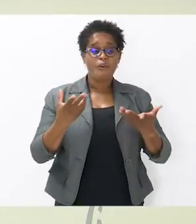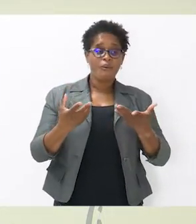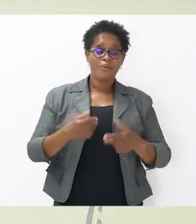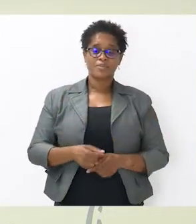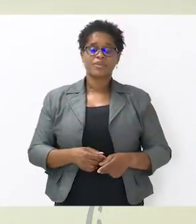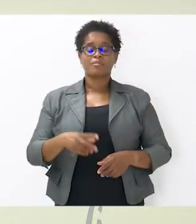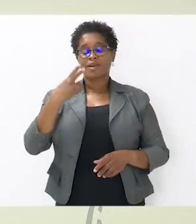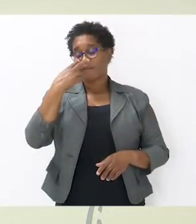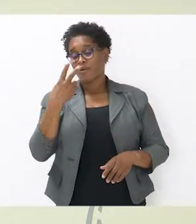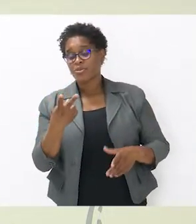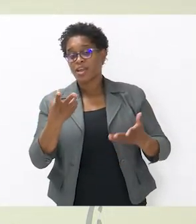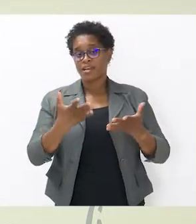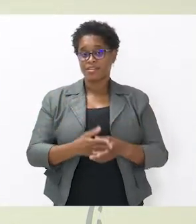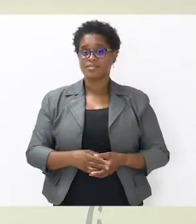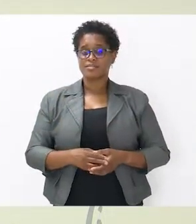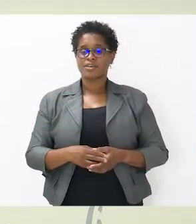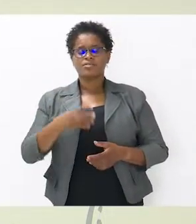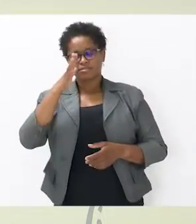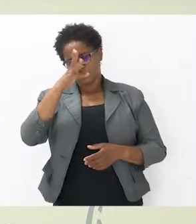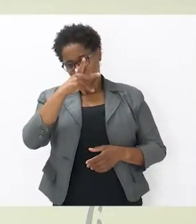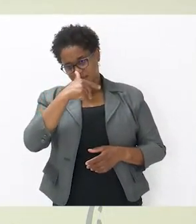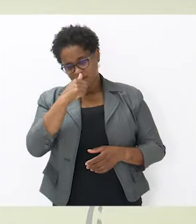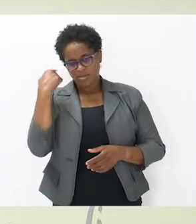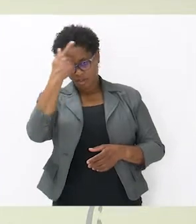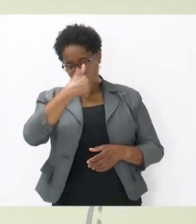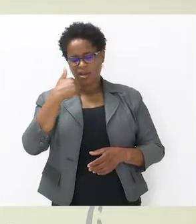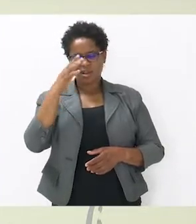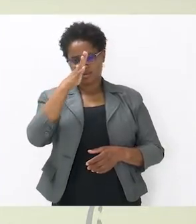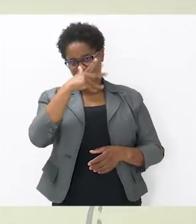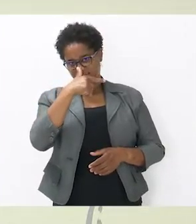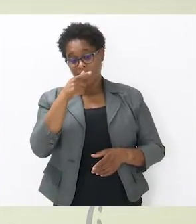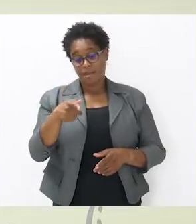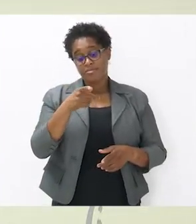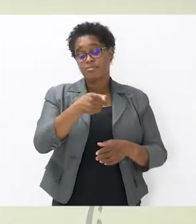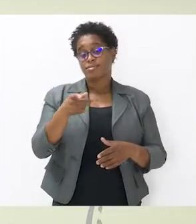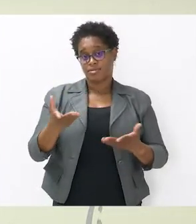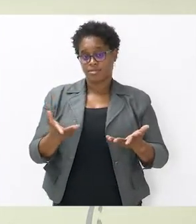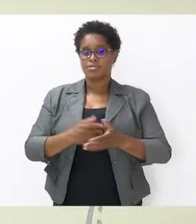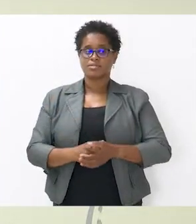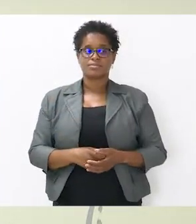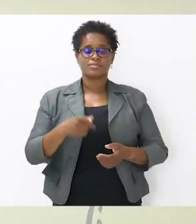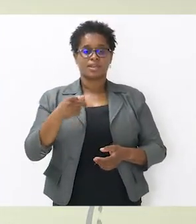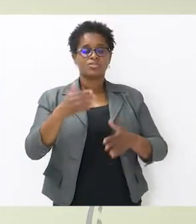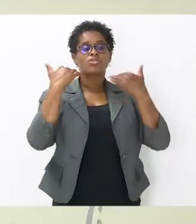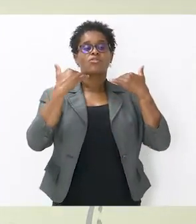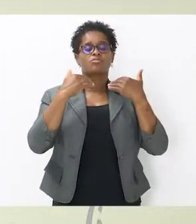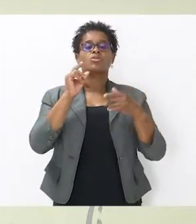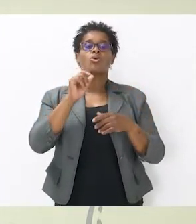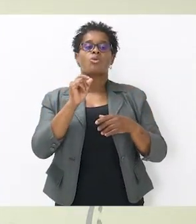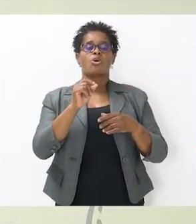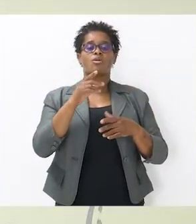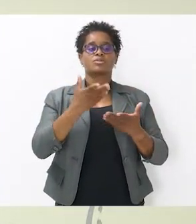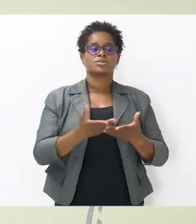para mostrar uma tristeza, uma cara triste, então essas indicações, essas informações são chamadas